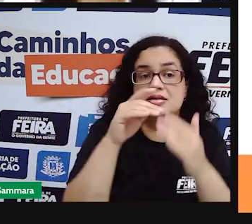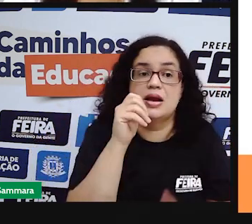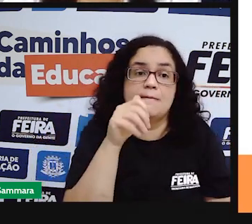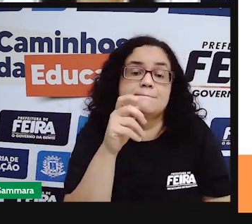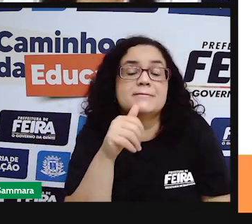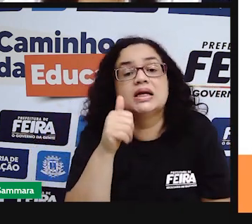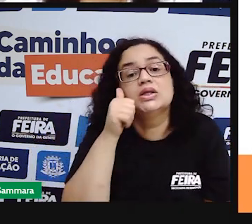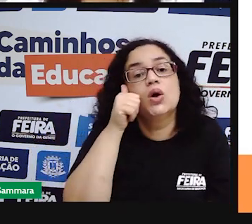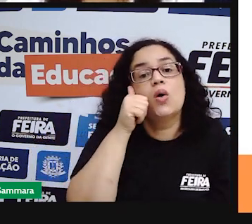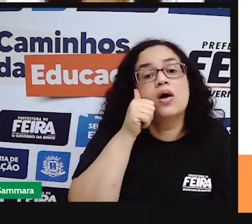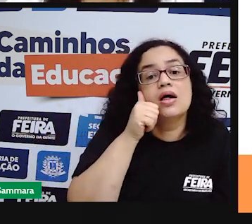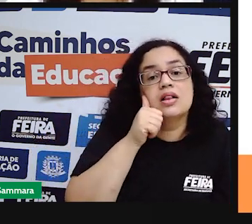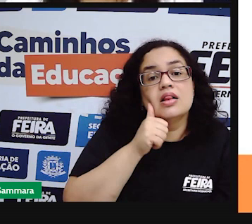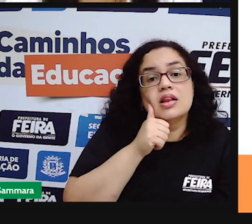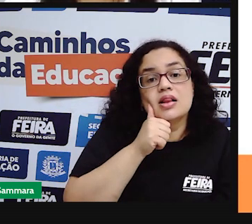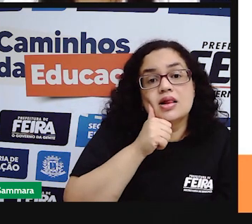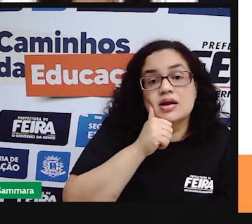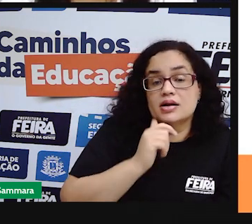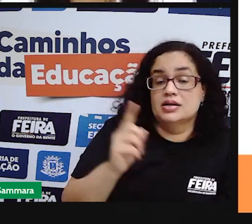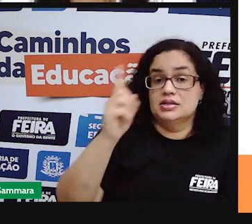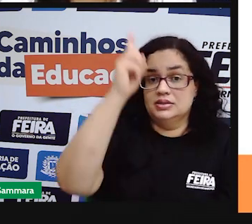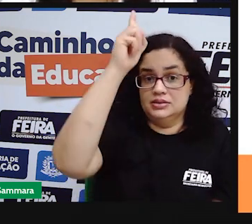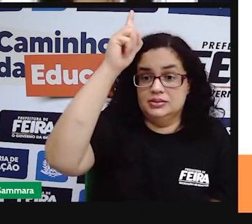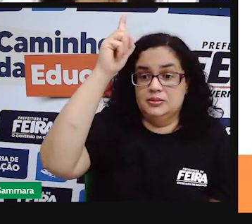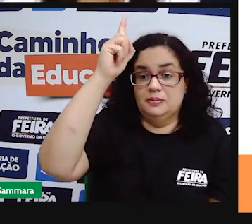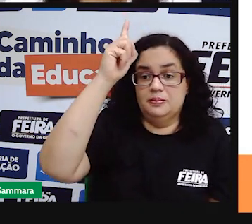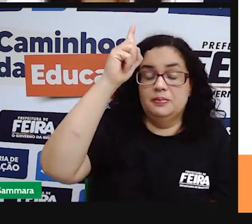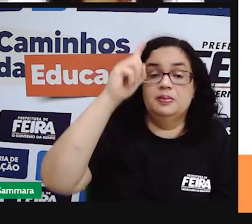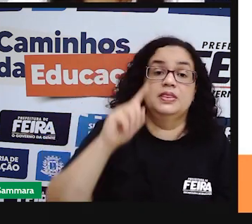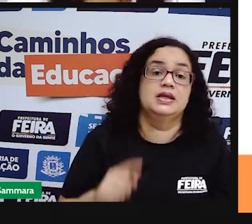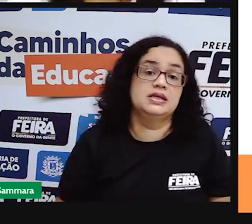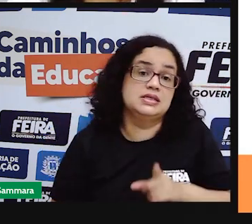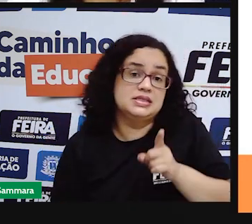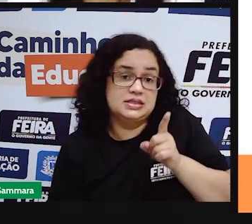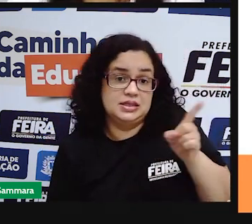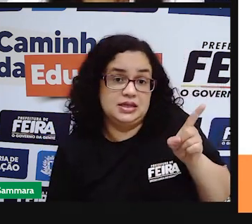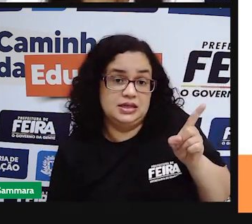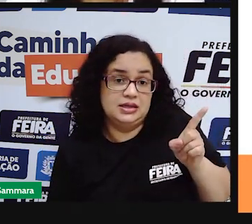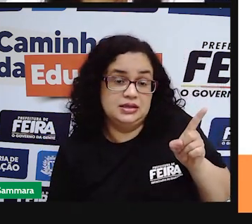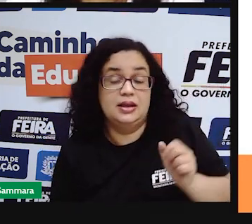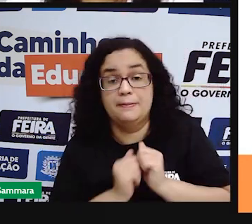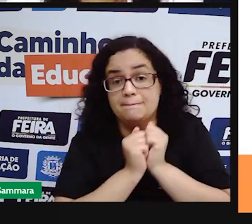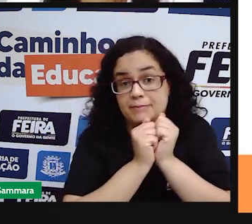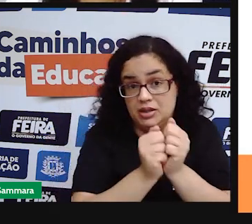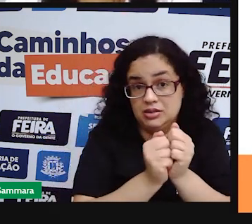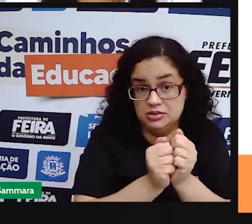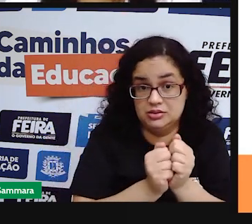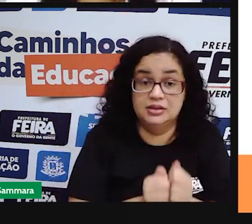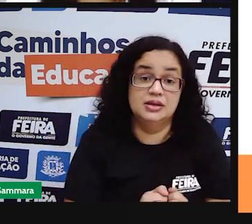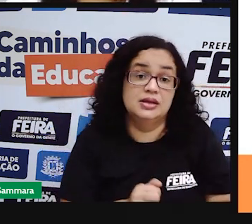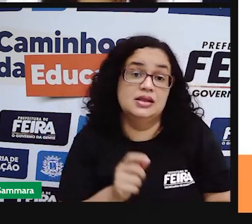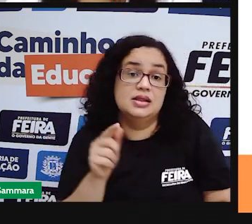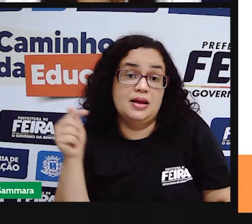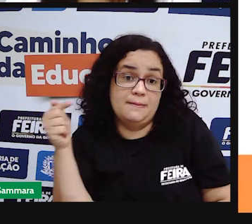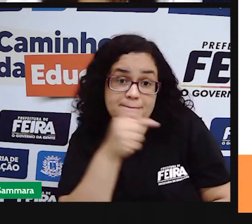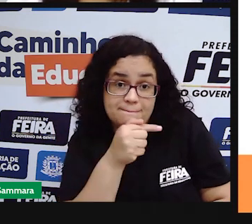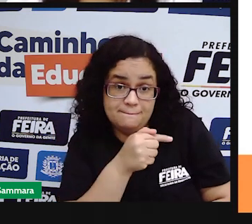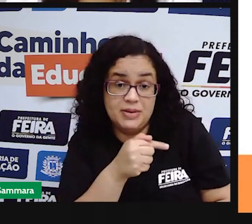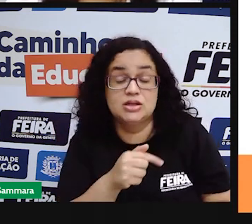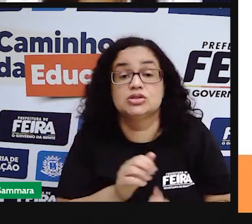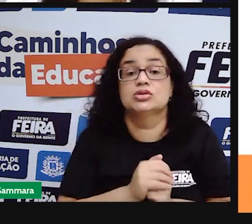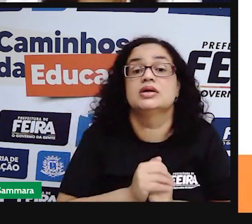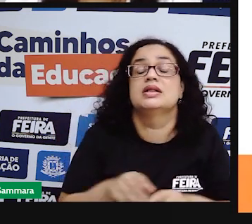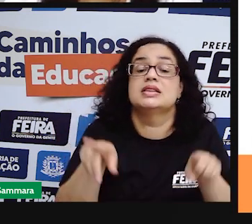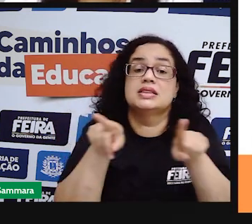Se eu colocasse acima, estaria perto, se eu colocasse à esquerda dela, estaria perto. Se eu colocasse embaixo dela, também